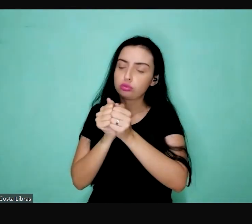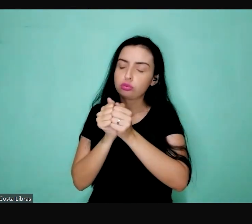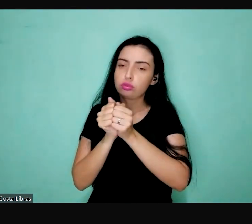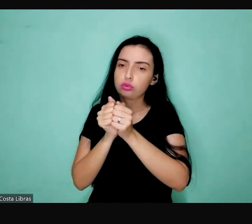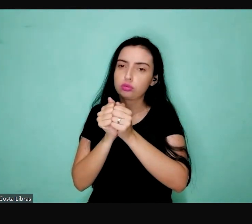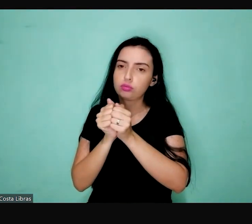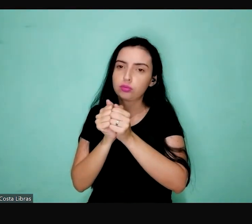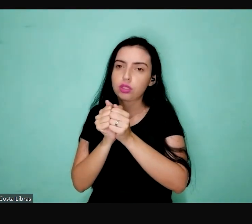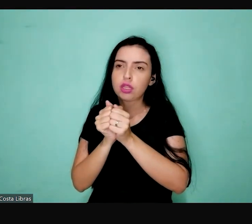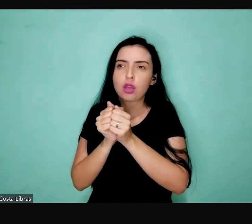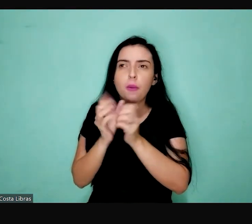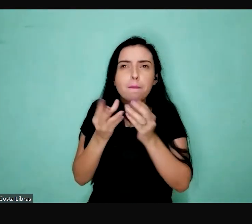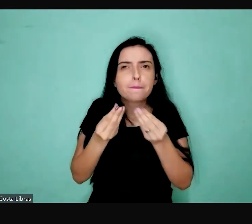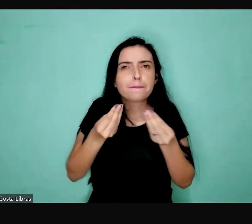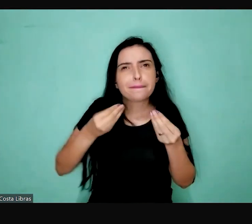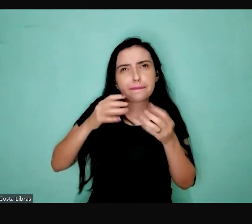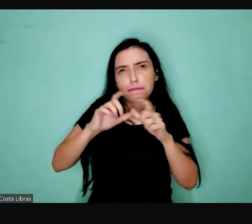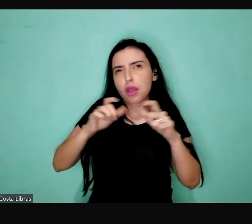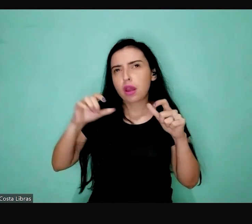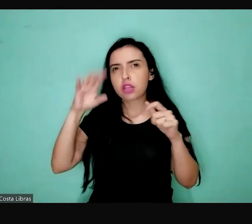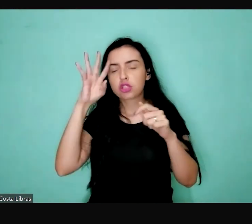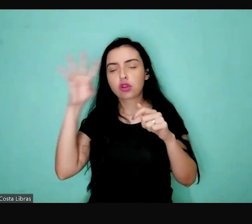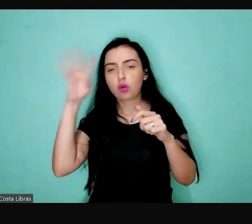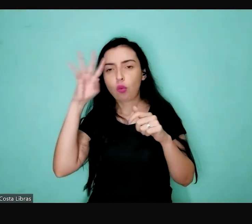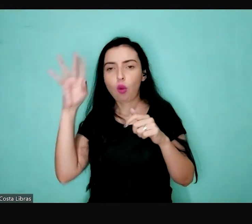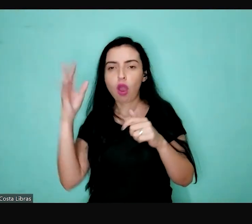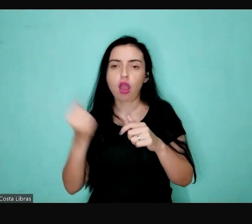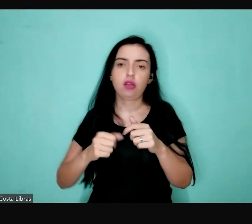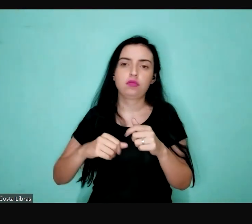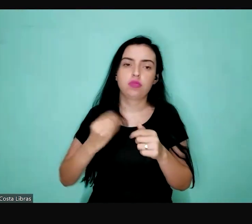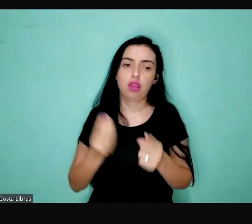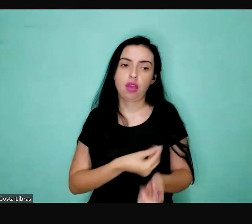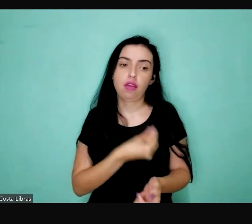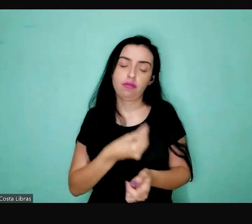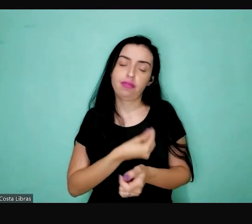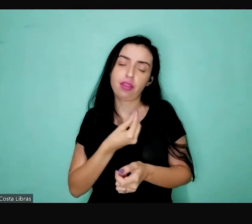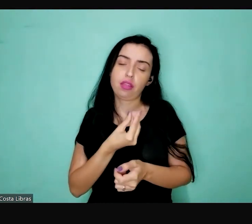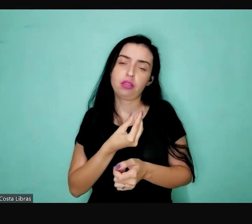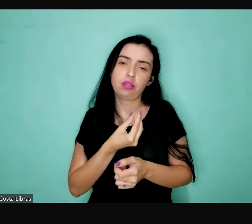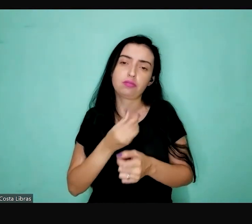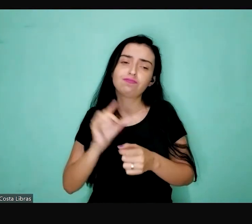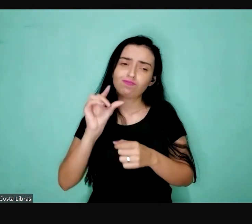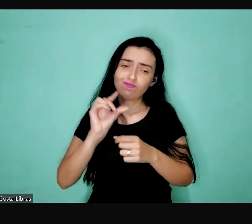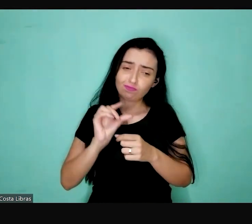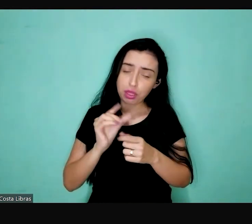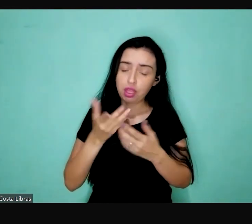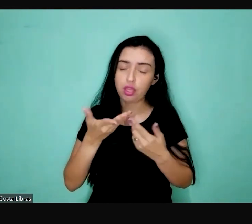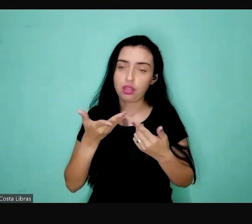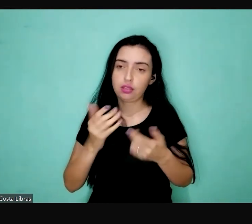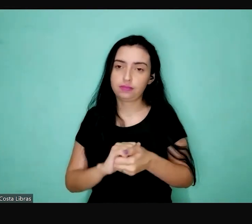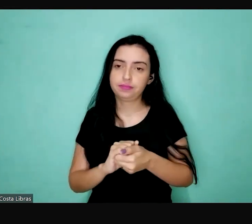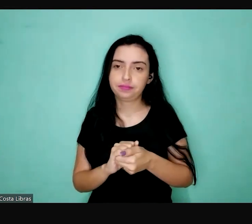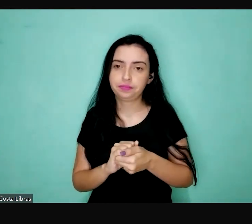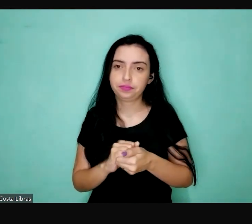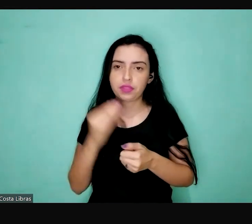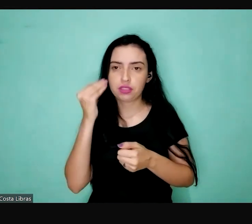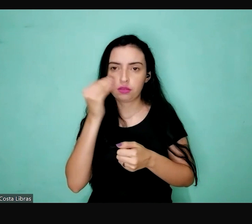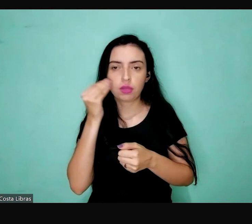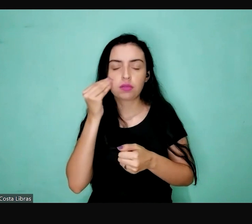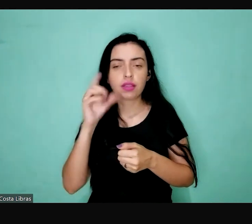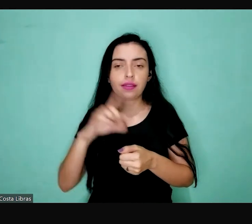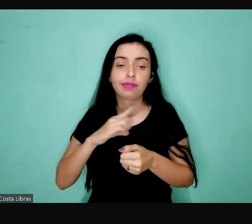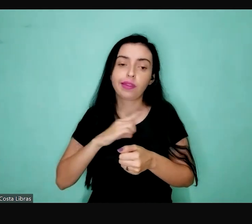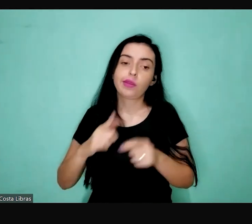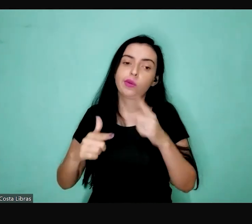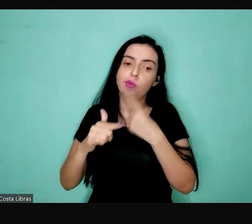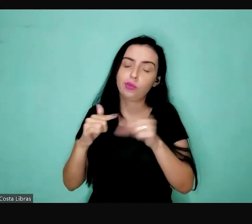grandes sonhos, não é? Quando a realidade muitas vezes menos grandiosa. Né? Então, nós temos esse problema